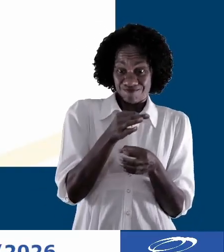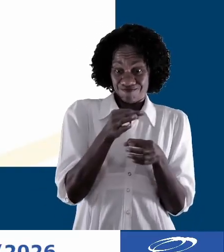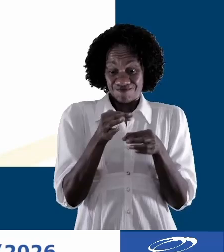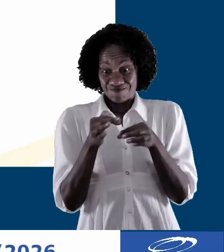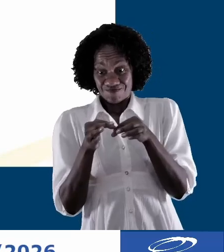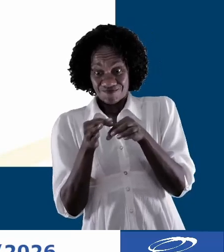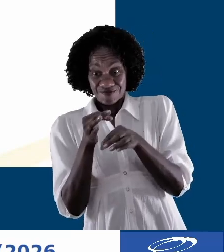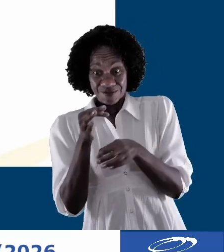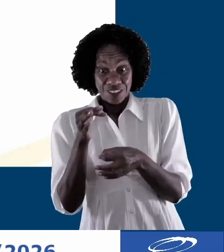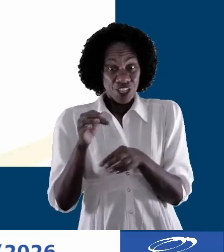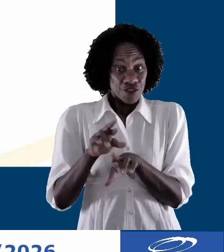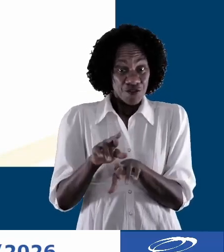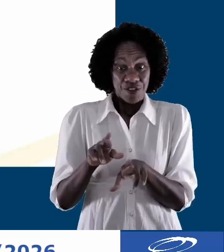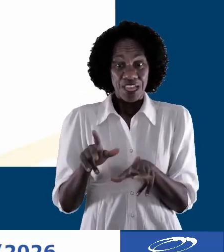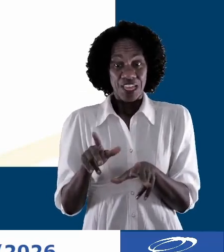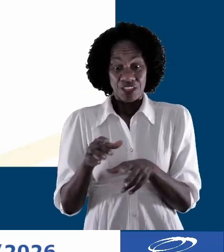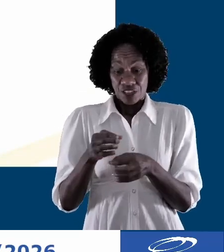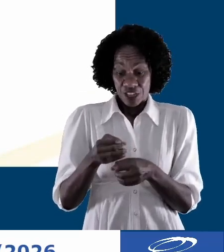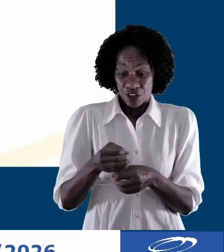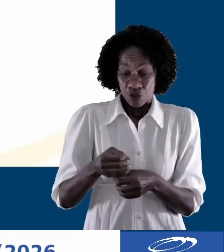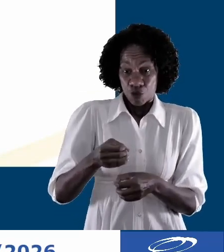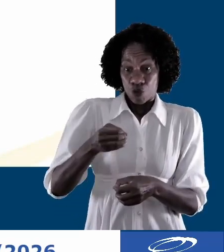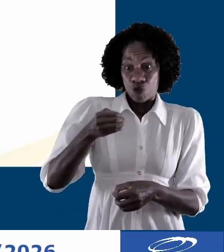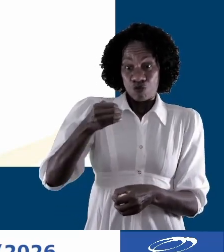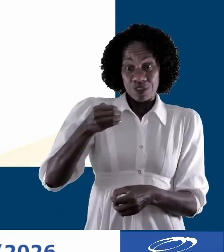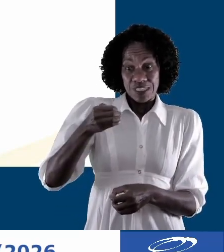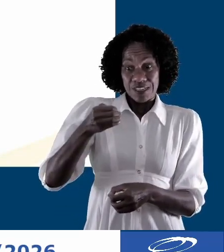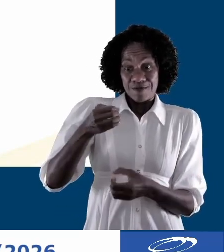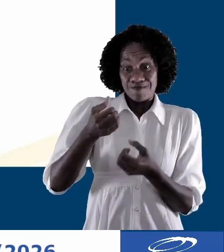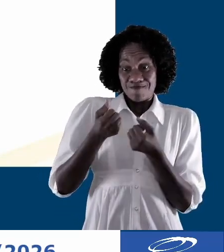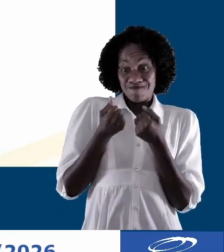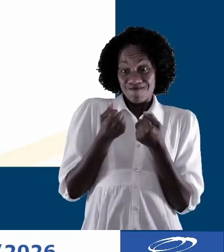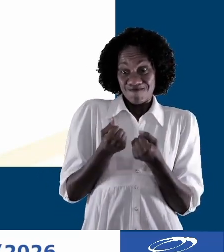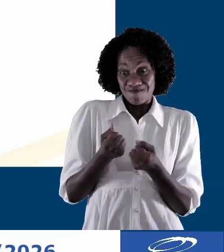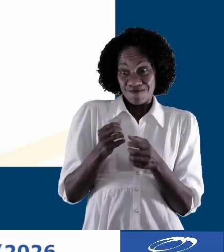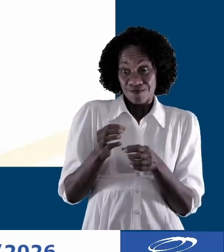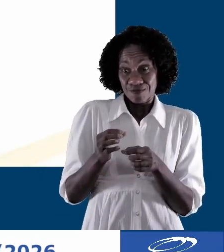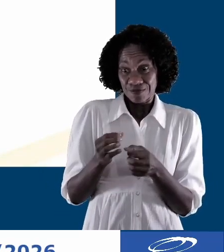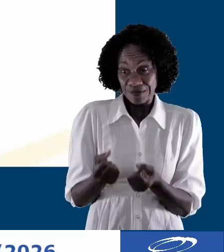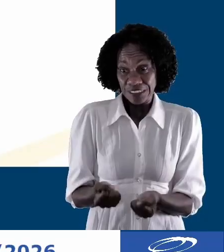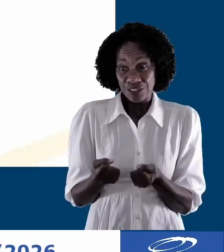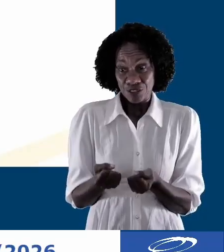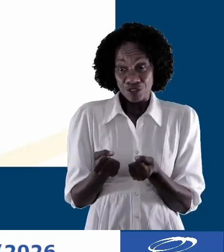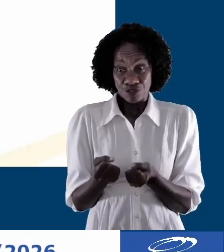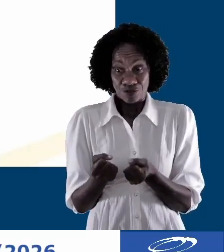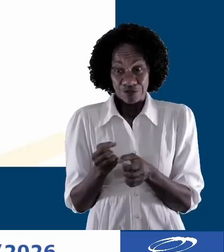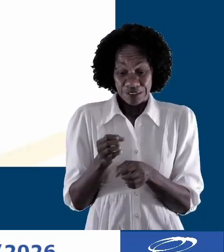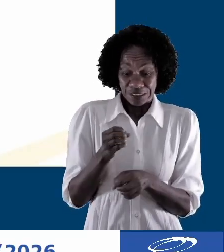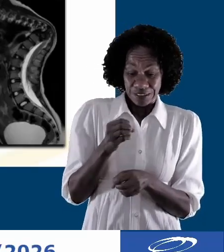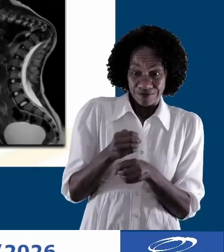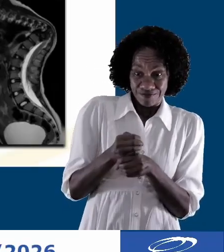alongado, porque a coluna começa a receber carga de maneira assimétrica. Isso em alta chance de